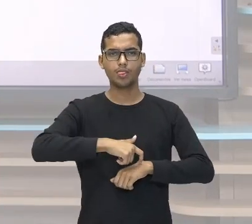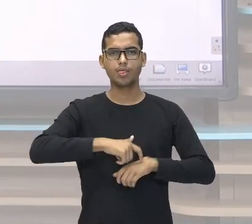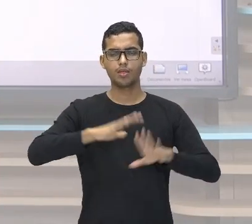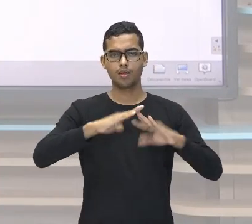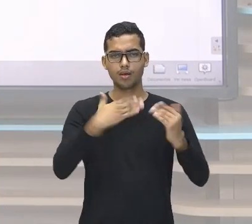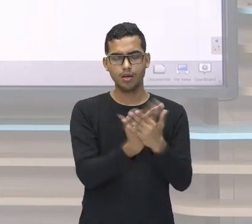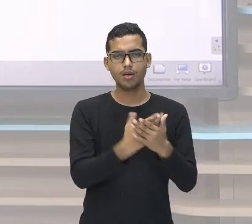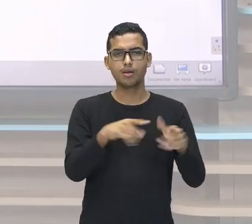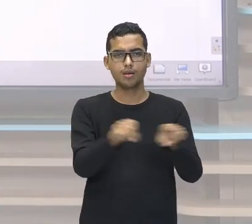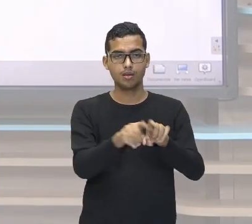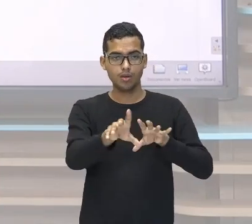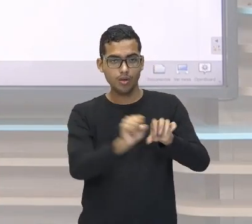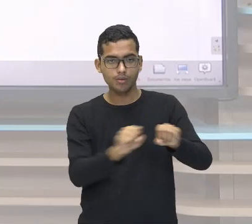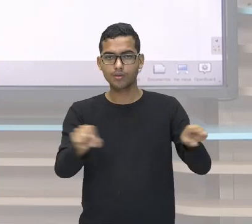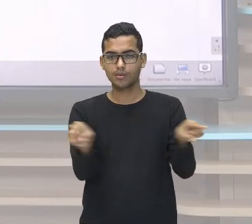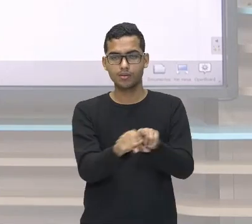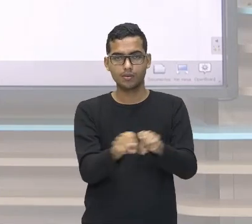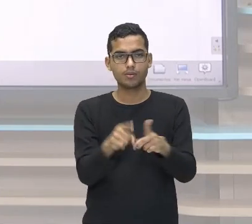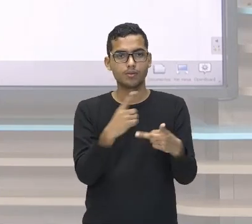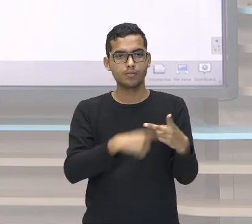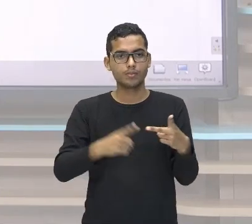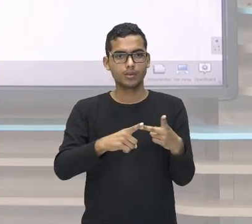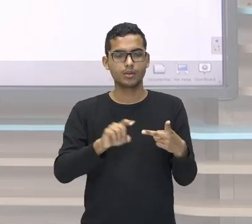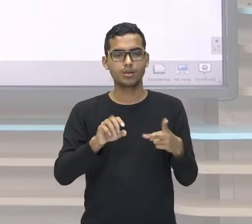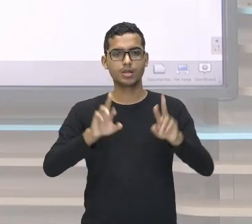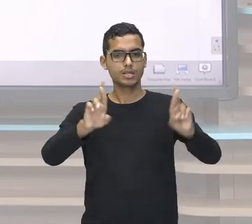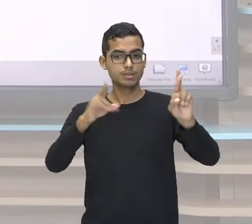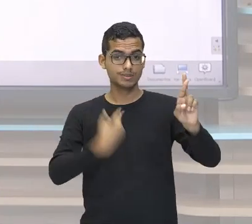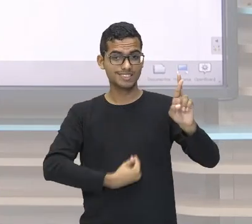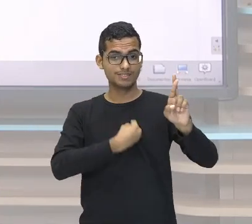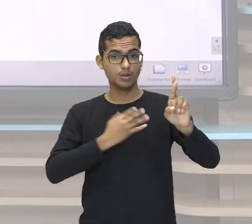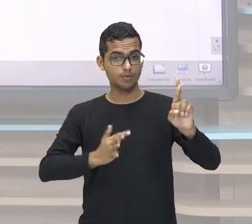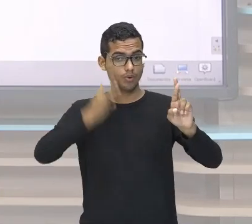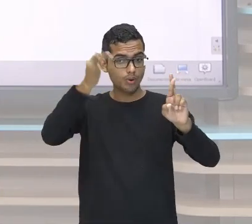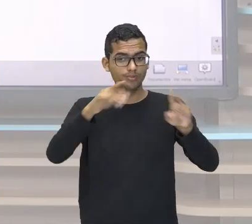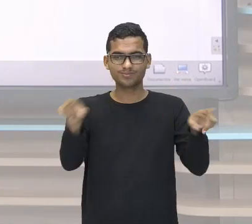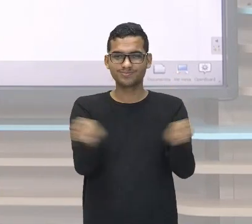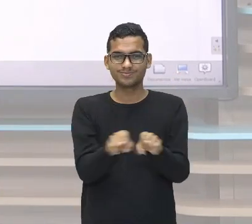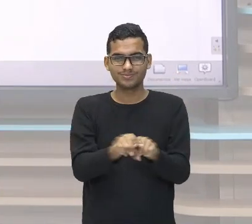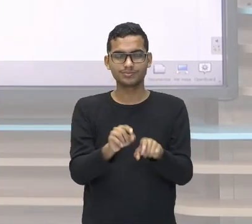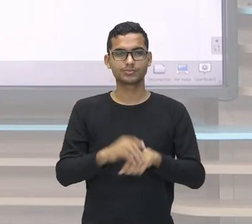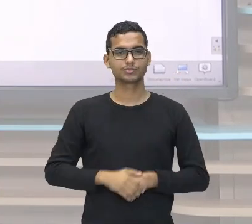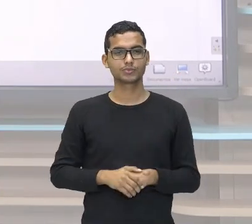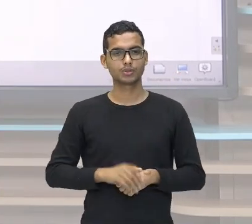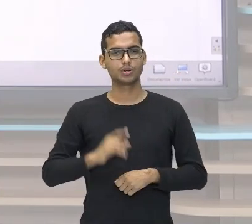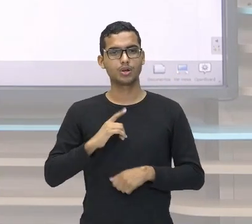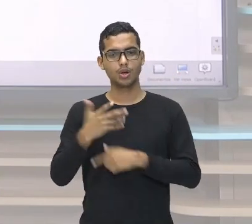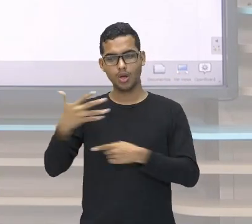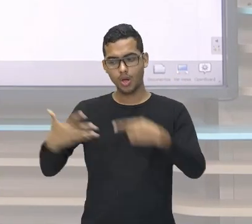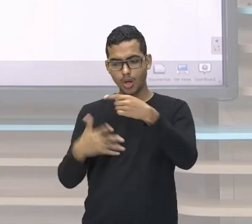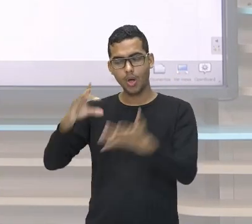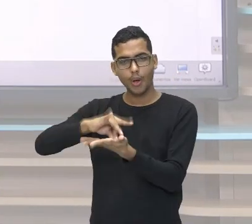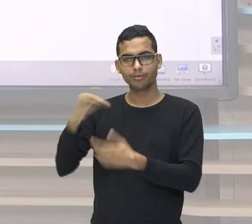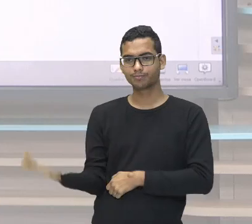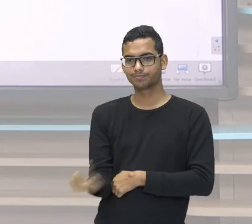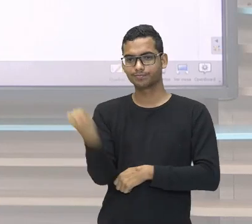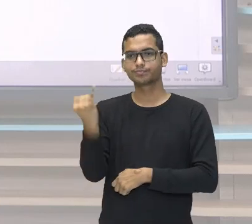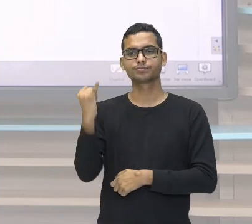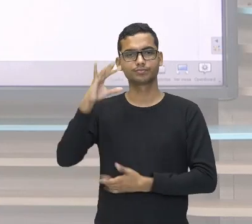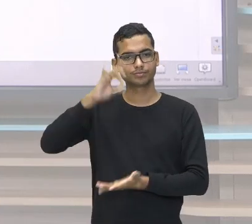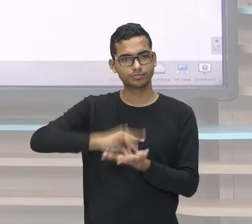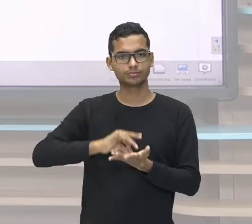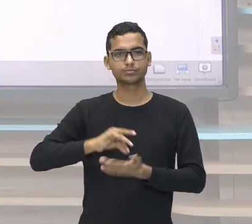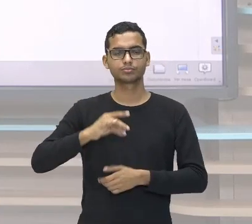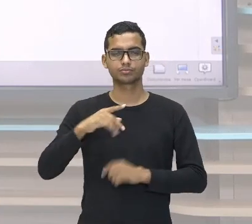escolar, assim como maior expectativa de vida, que são fatores importantíssimos